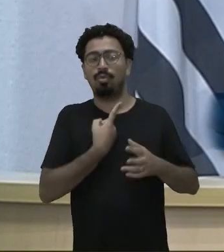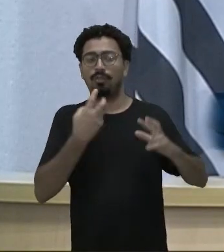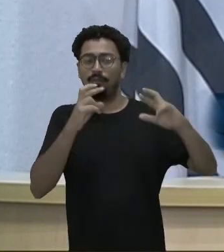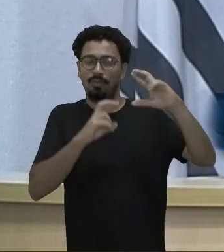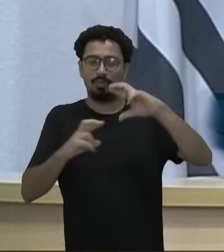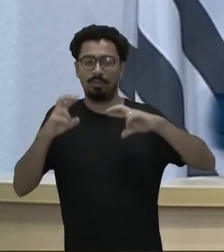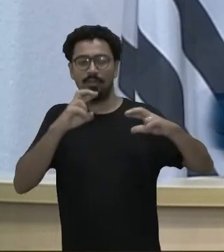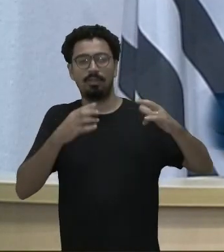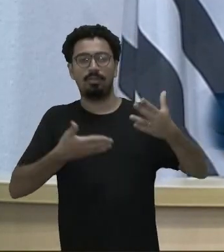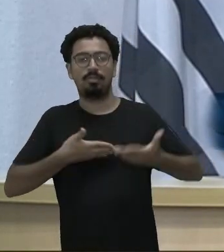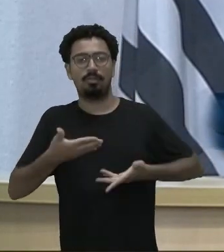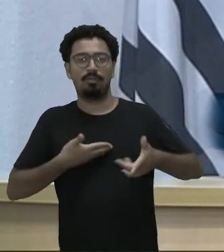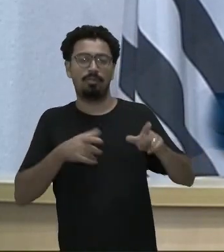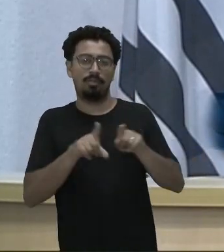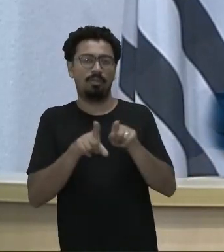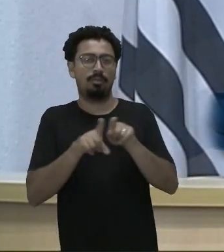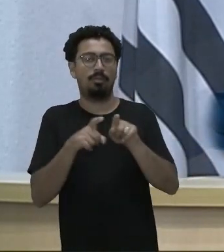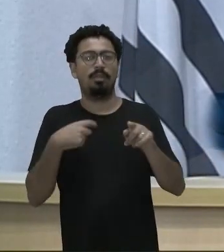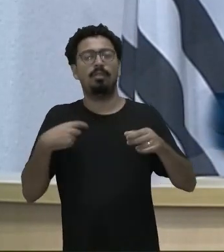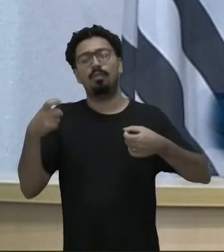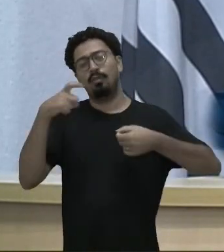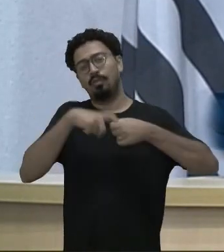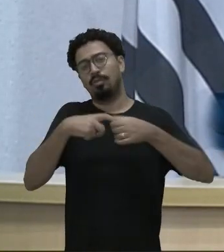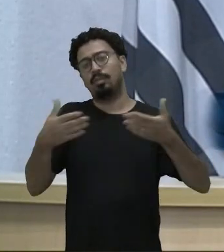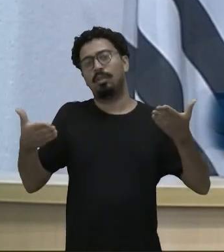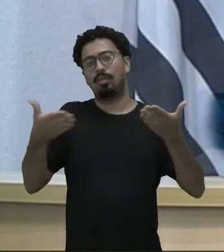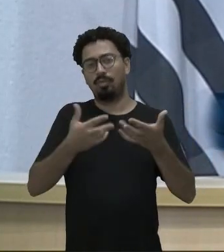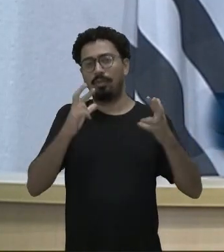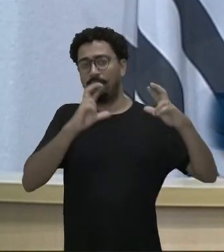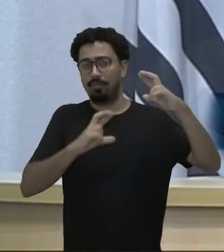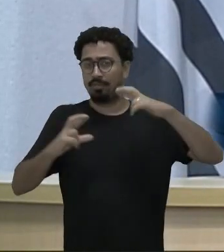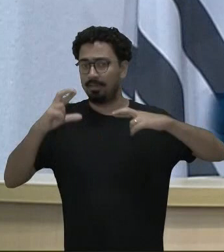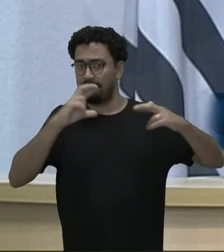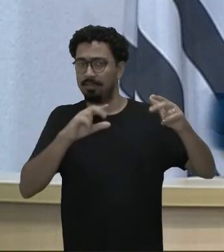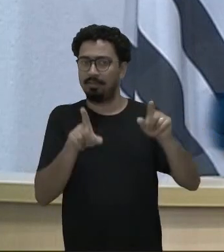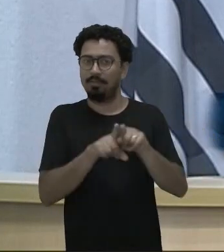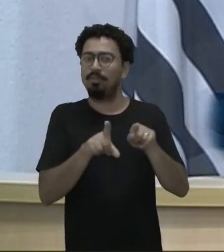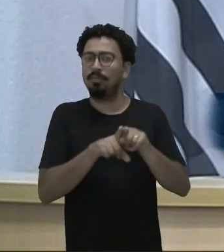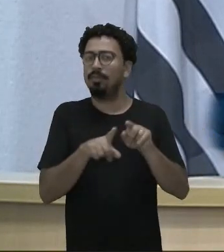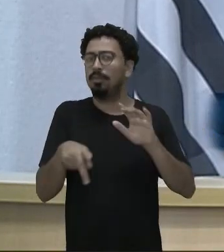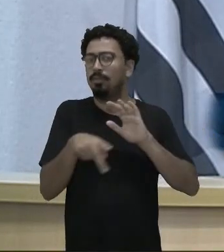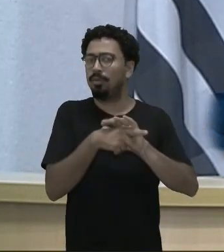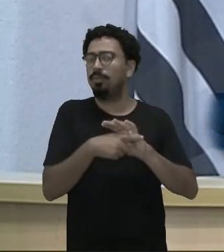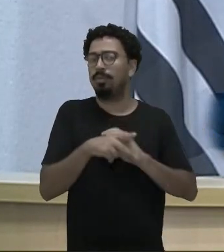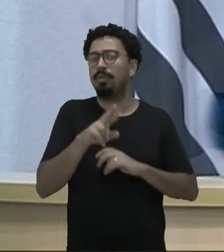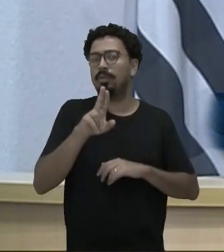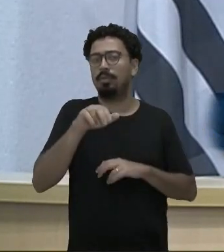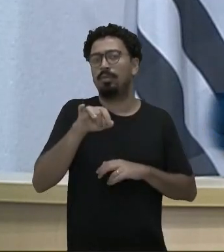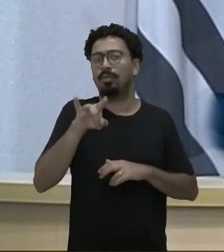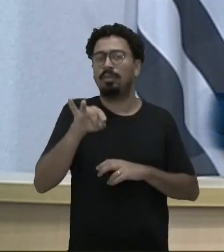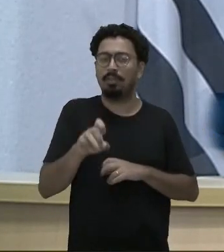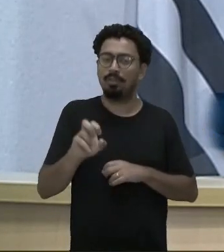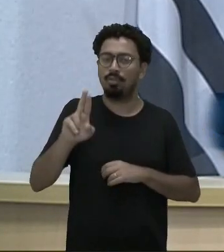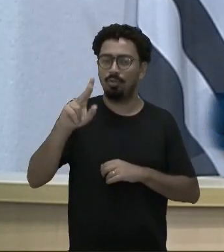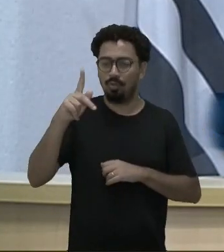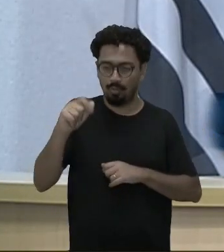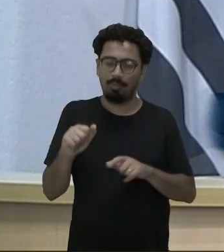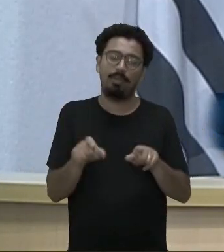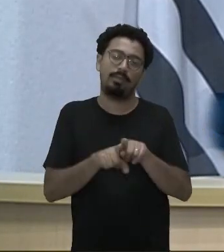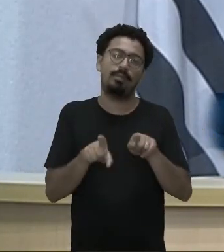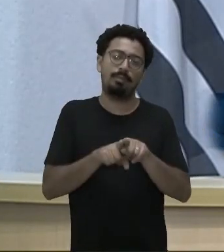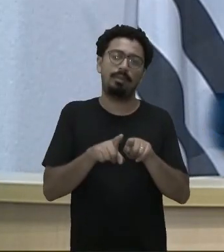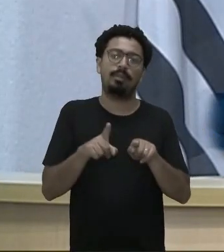alguns serviços, e eu vou retomar agora as fiscalizações nas unidades de UPAs e também